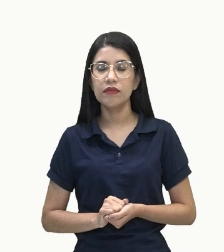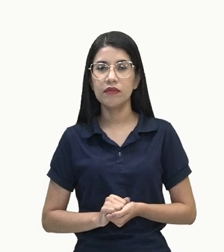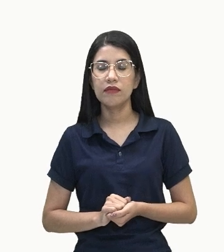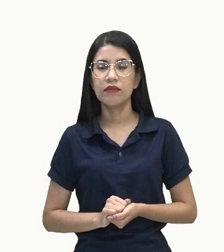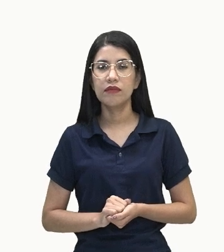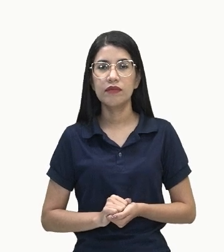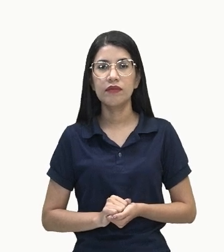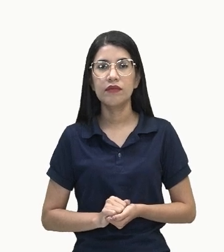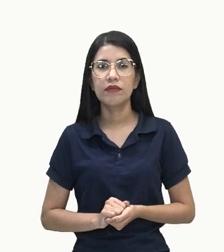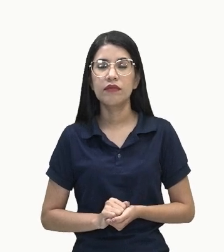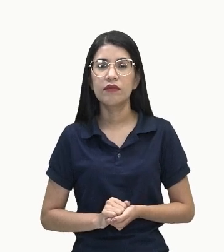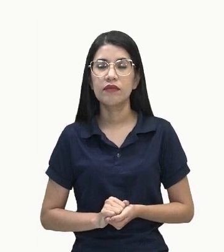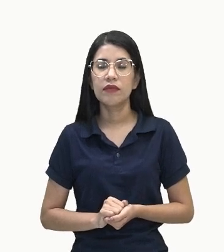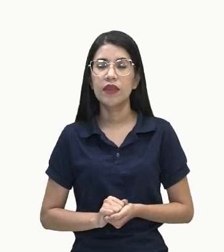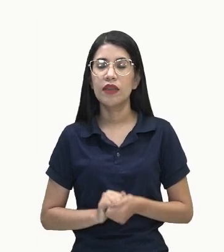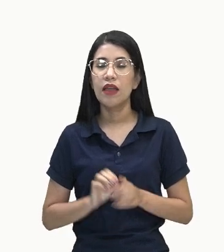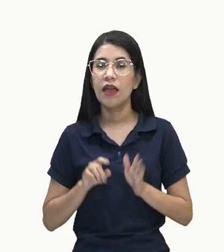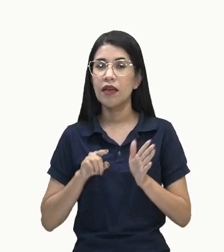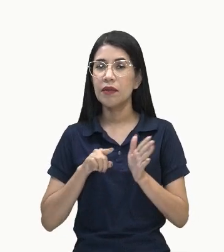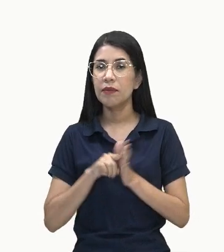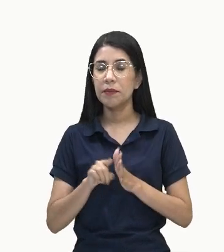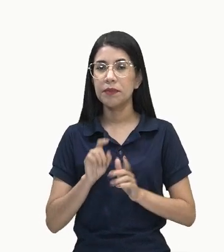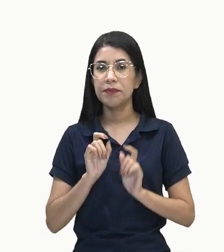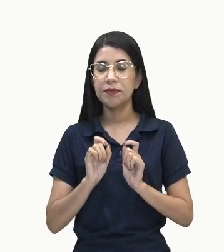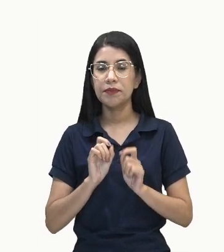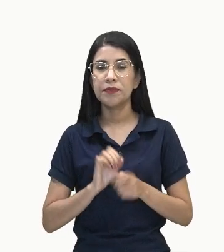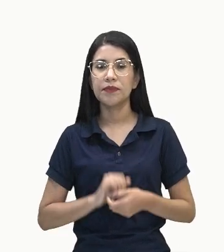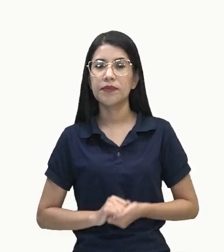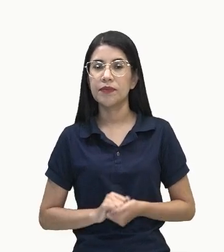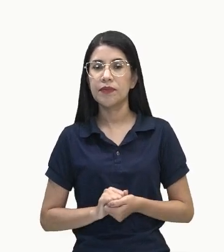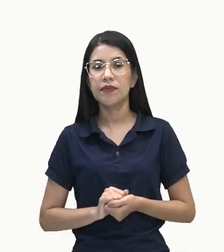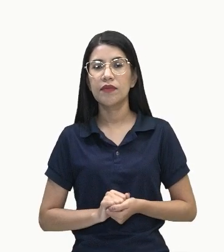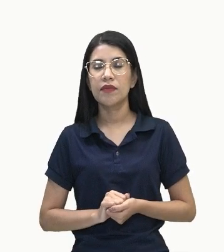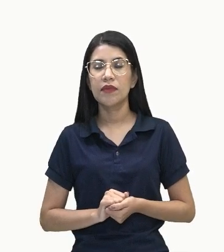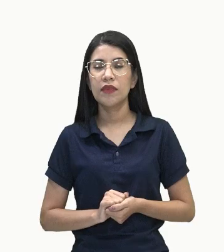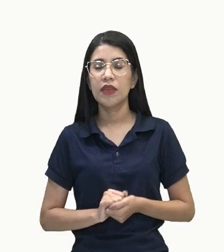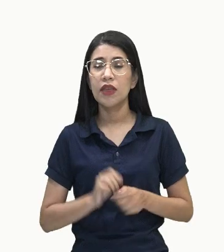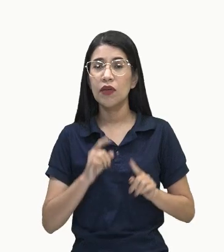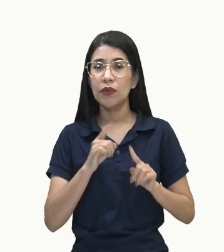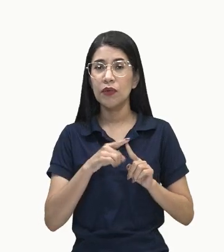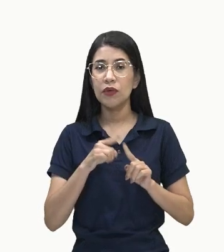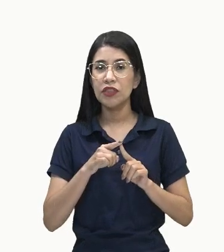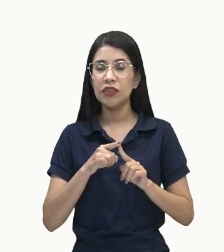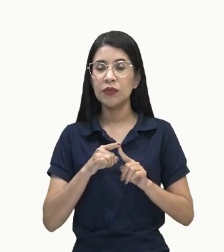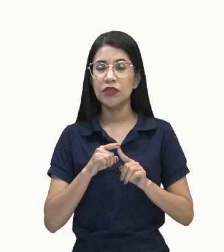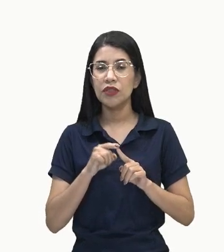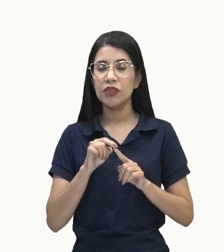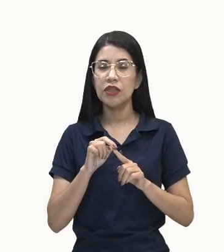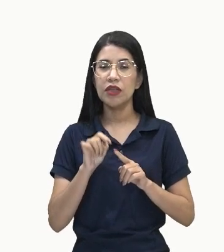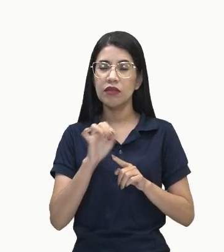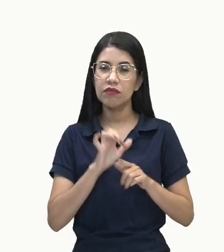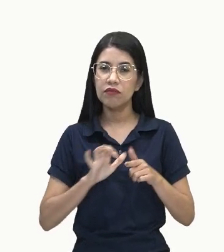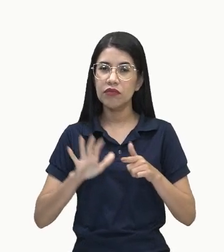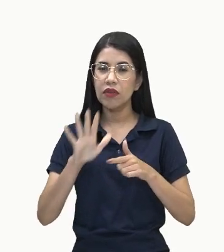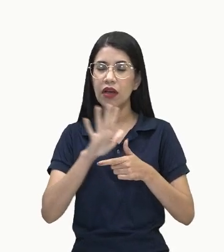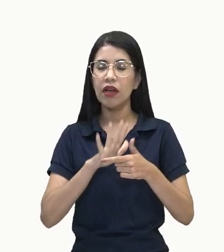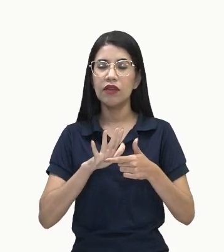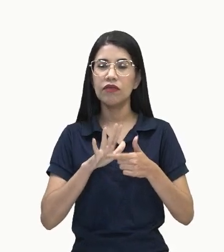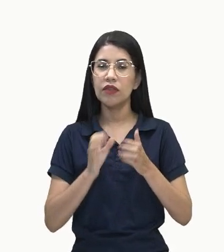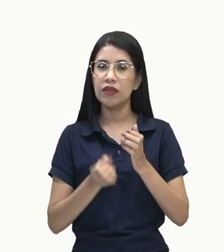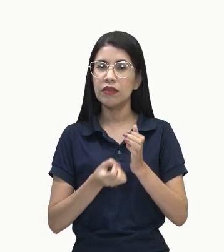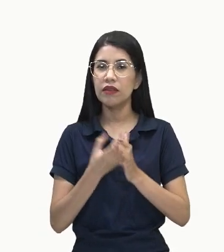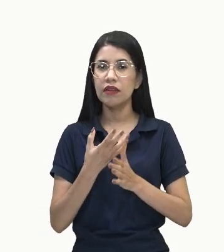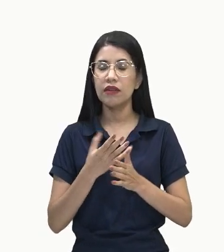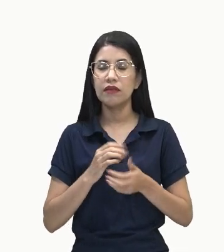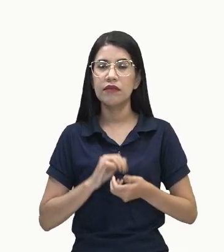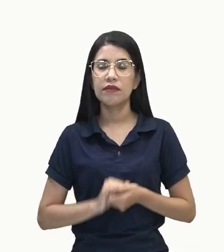e 4. A pergunta, então, é a seguinte: que figura geométrica plana você formou? Reparem